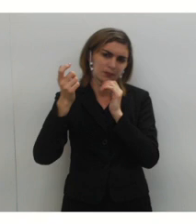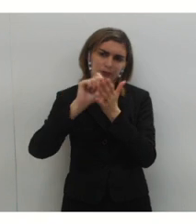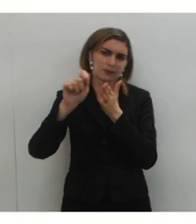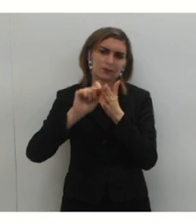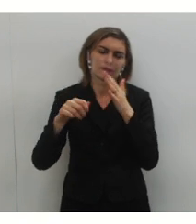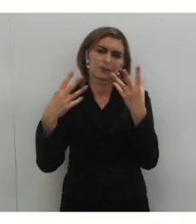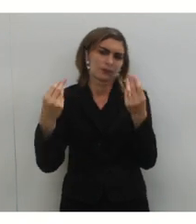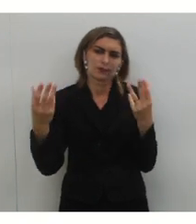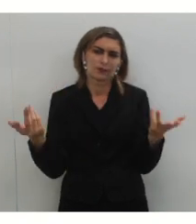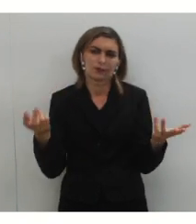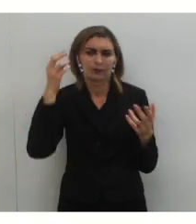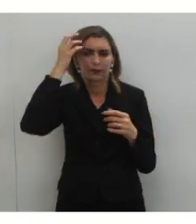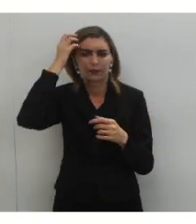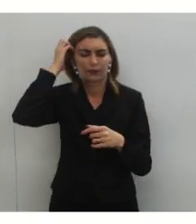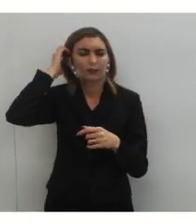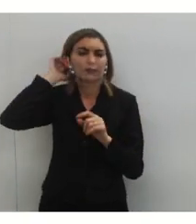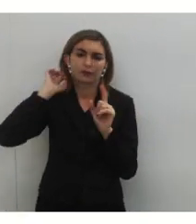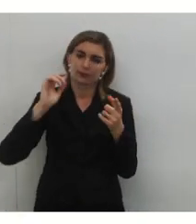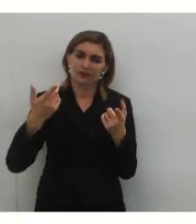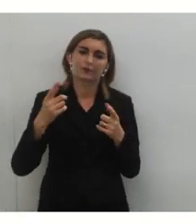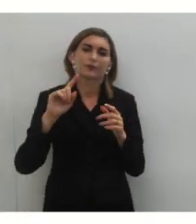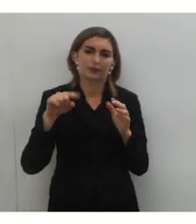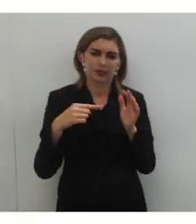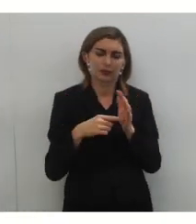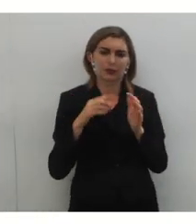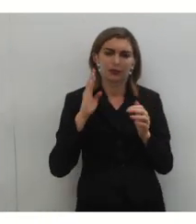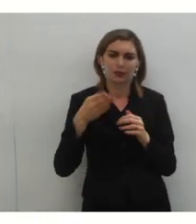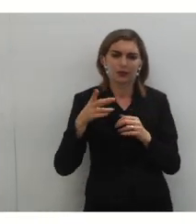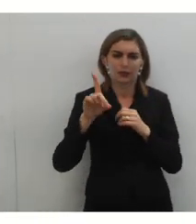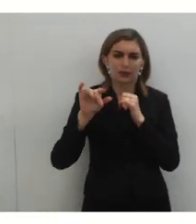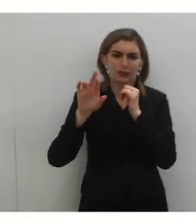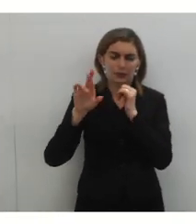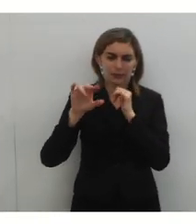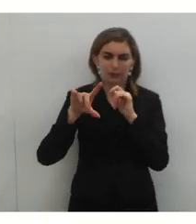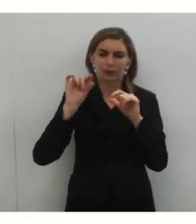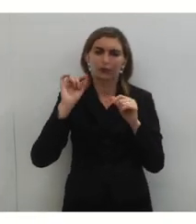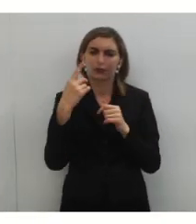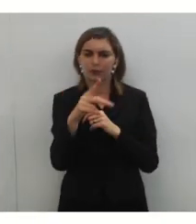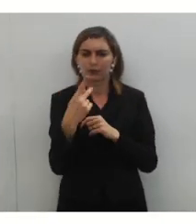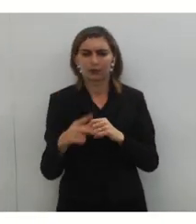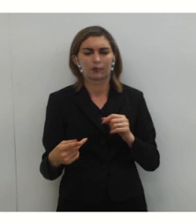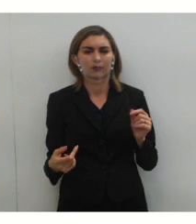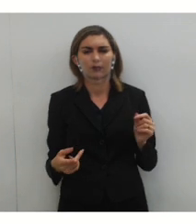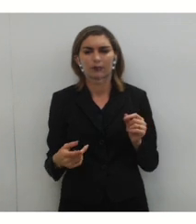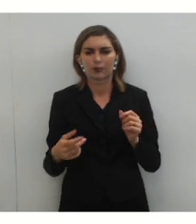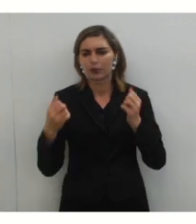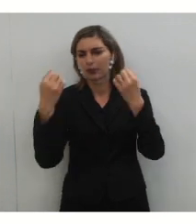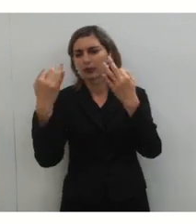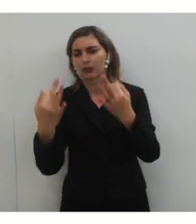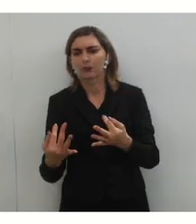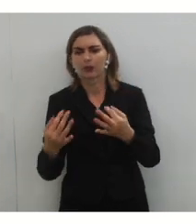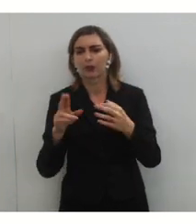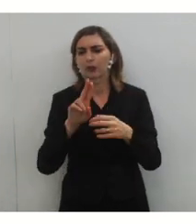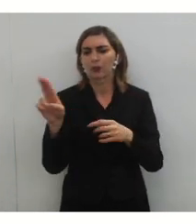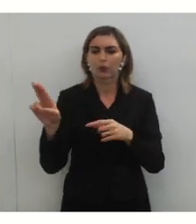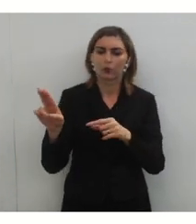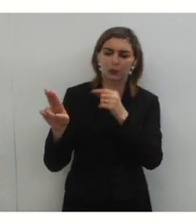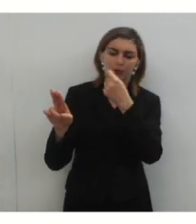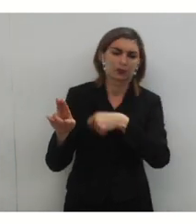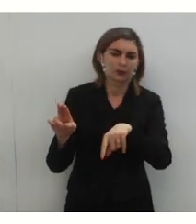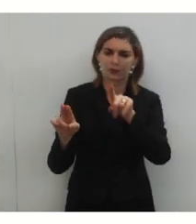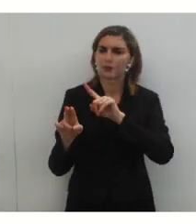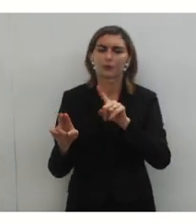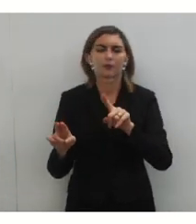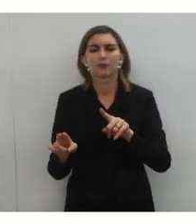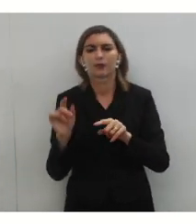Né? Então, isso aí já é um objeto direto. Então, a escolha aí, ó, para nem especificar quem